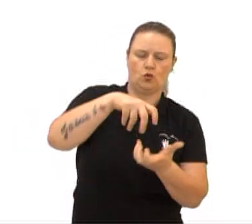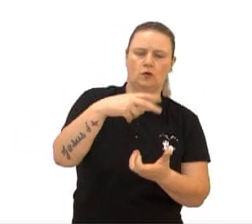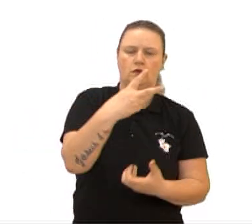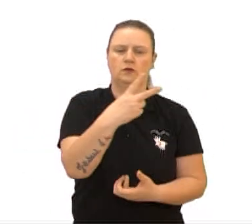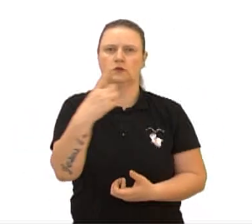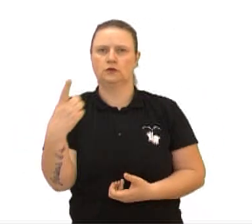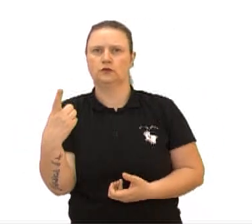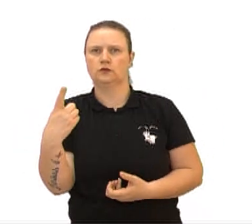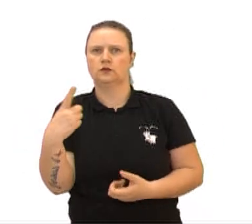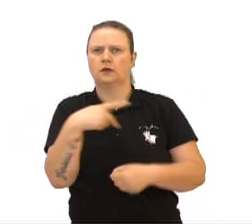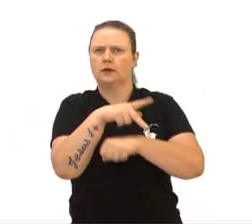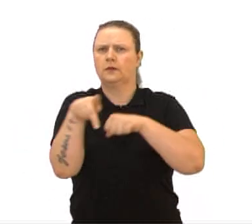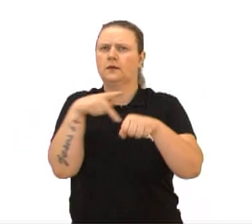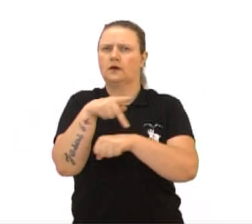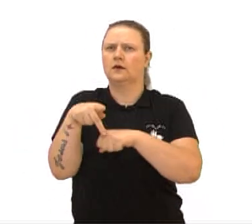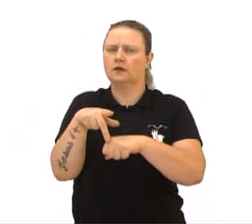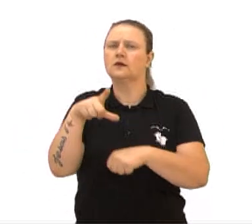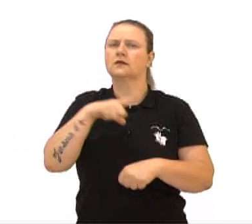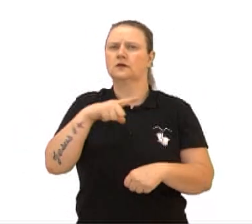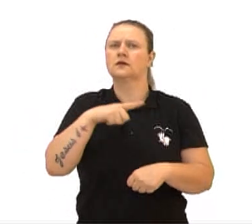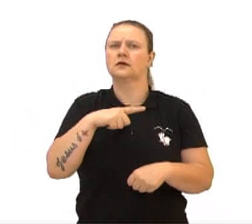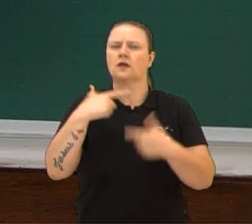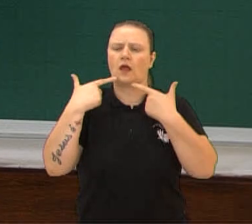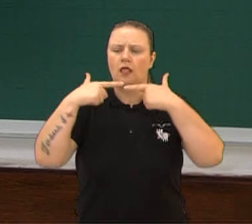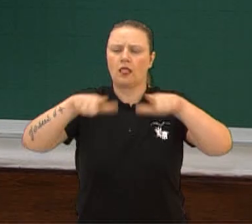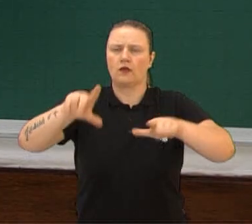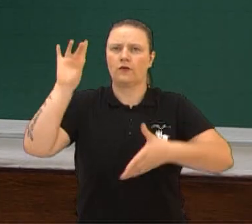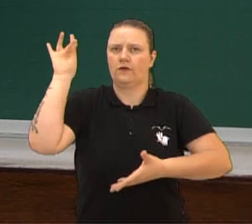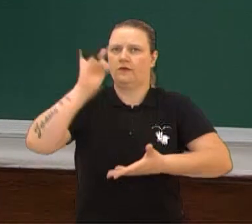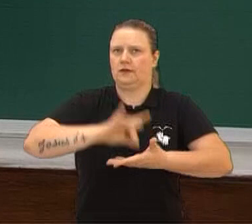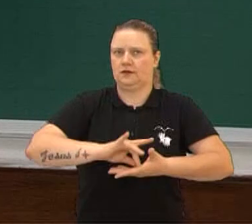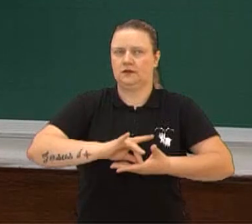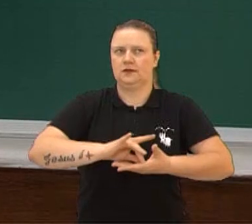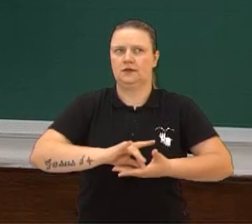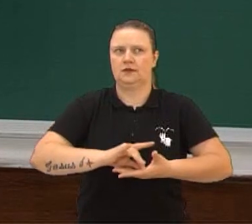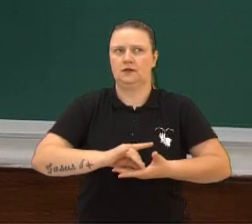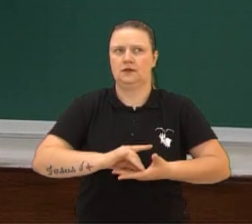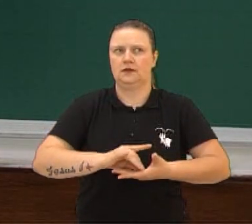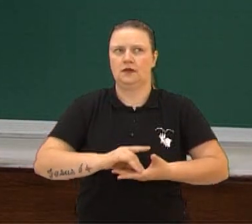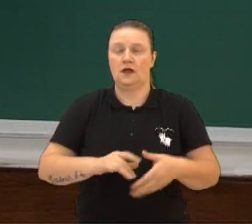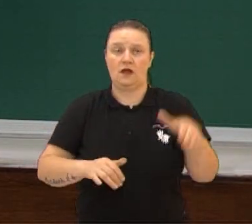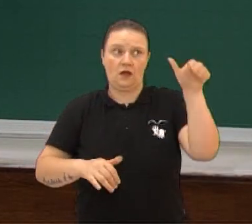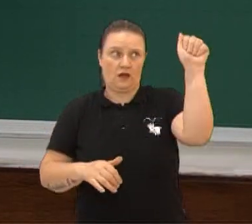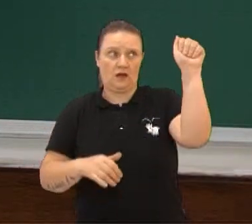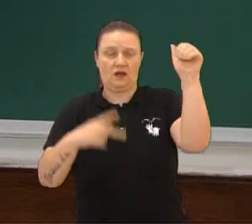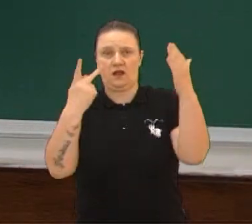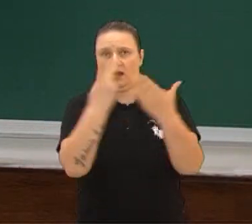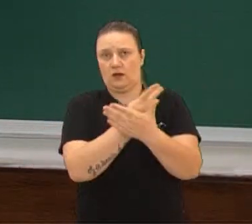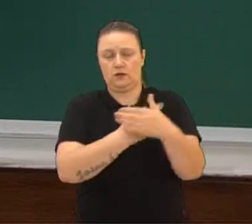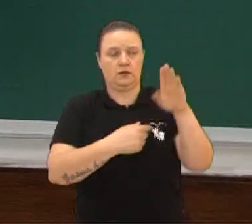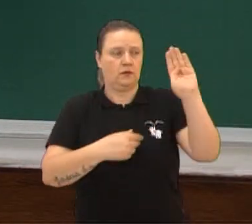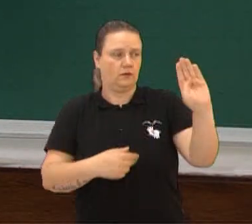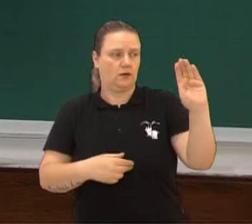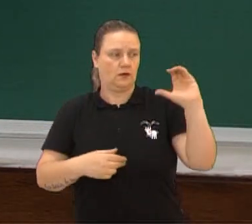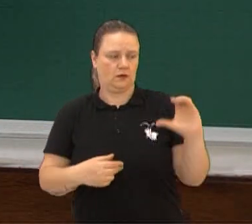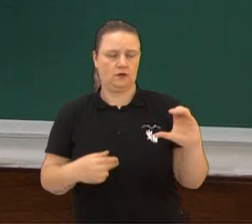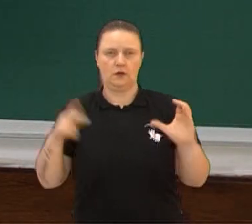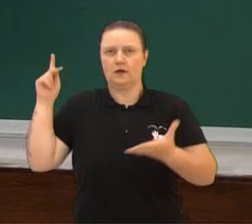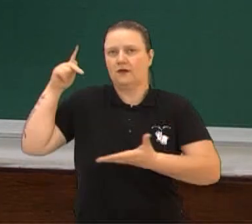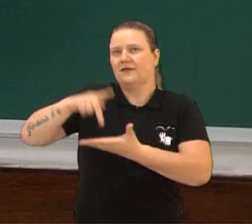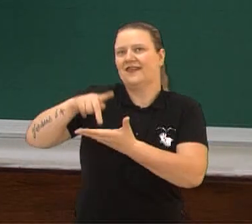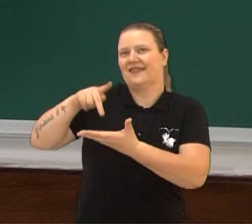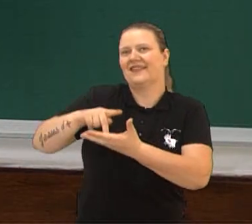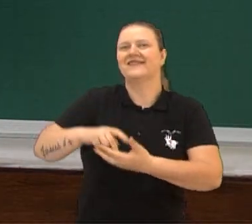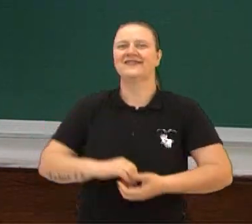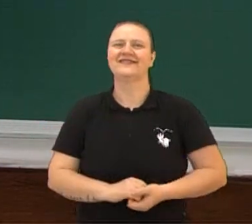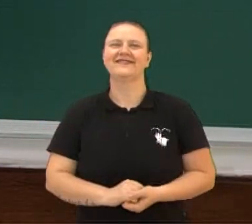países que têm o espanhol como língua oficial. Verdadeira também. Então, vocês, lá A é falsa, lá B e lá C, verdadeira.